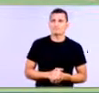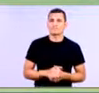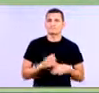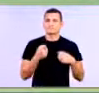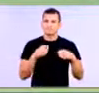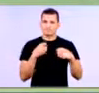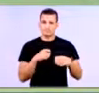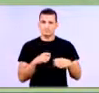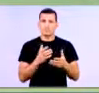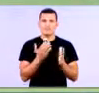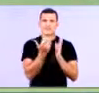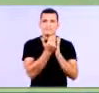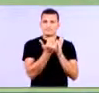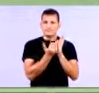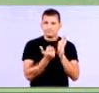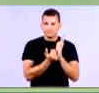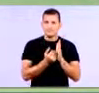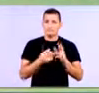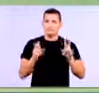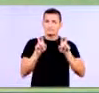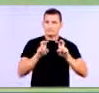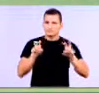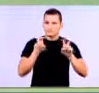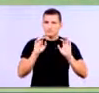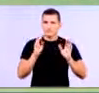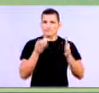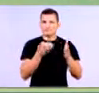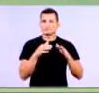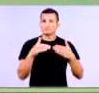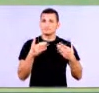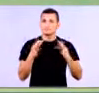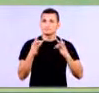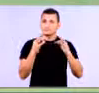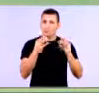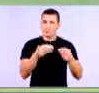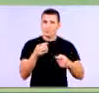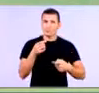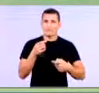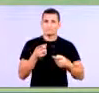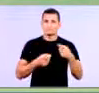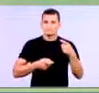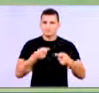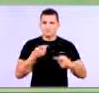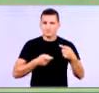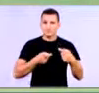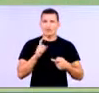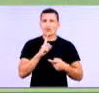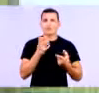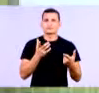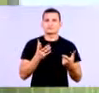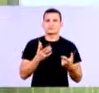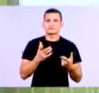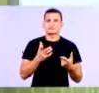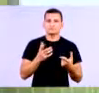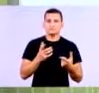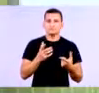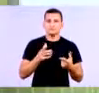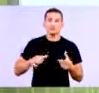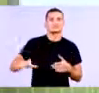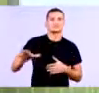equipamentos específicos. Então, toda política, ela não é criada de forma generalizada, genérica. Ela tem que